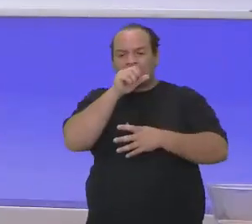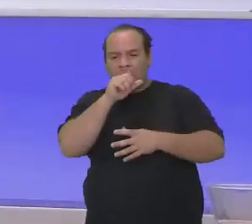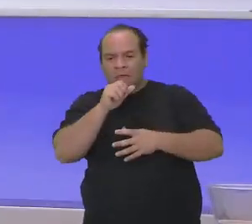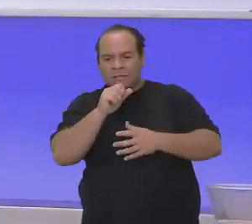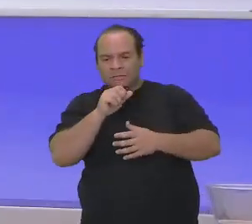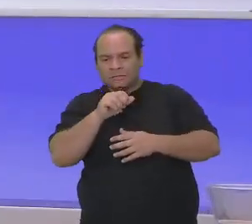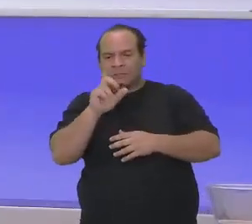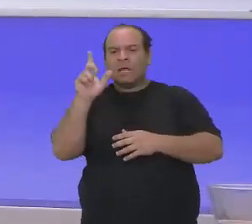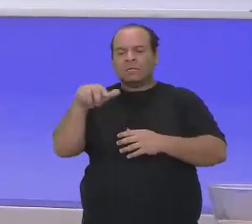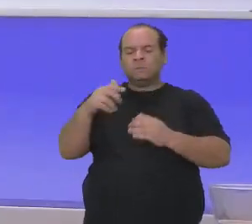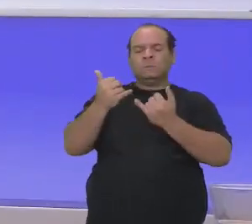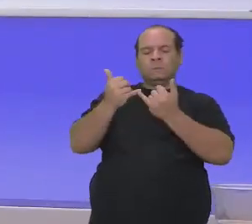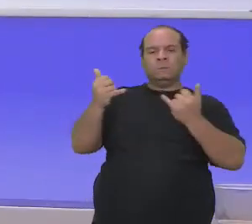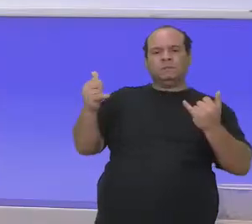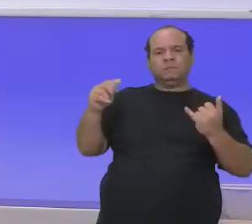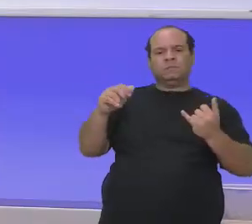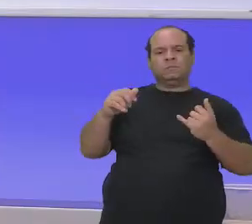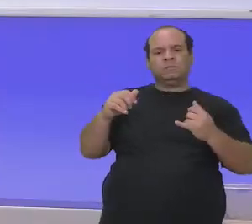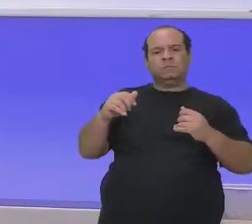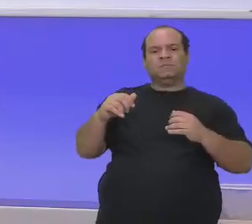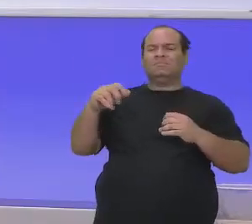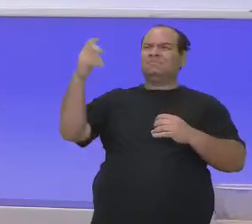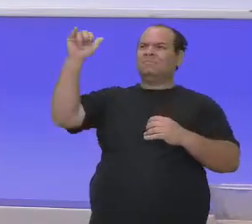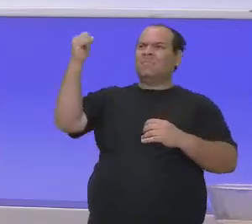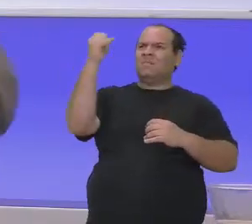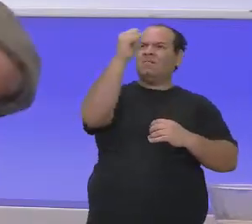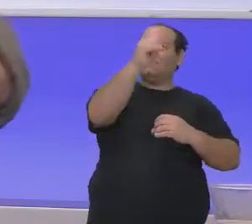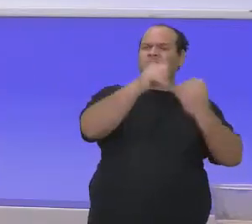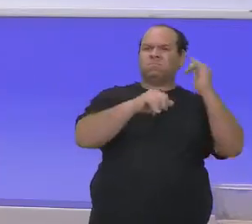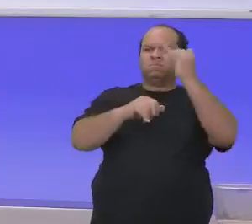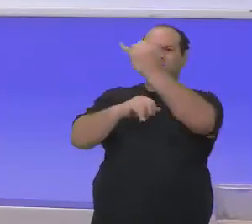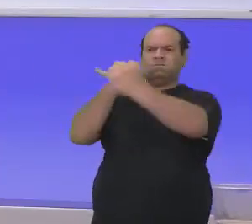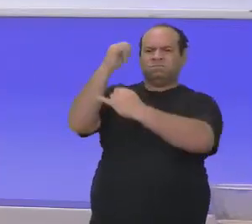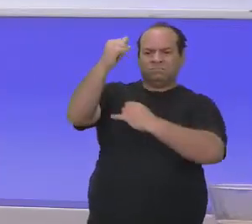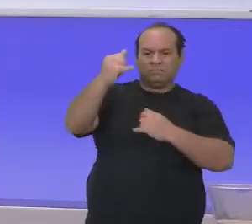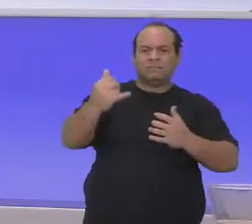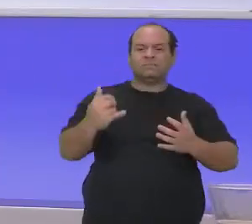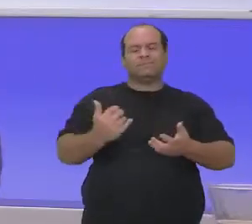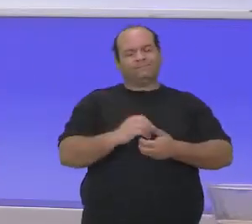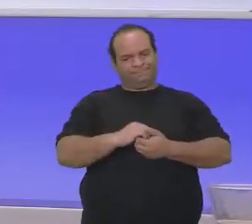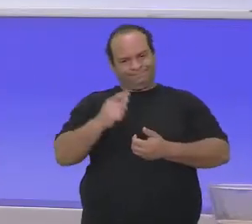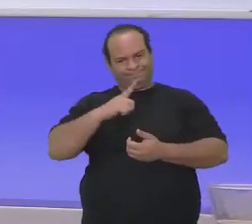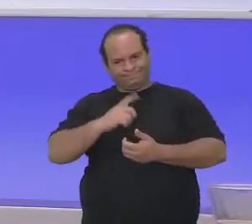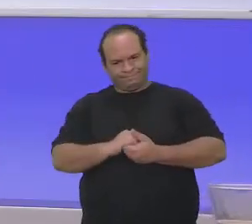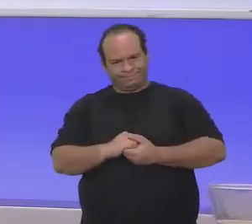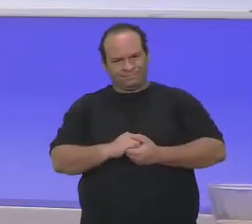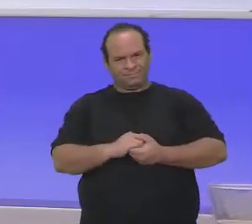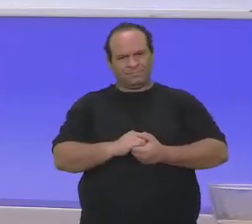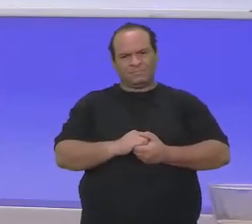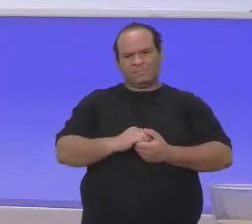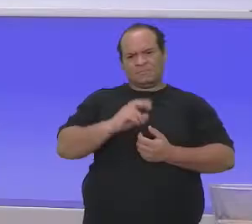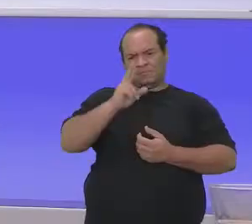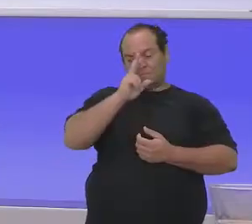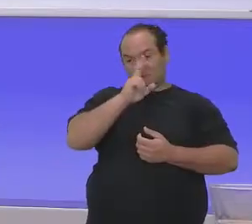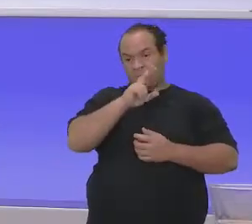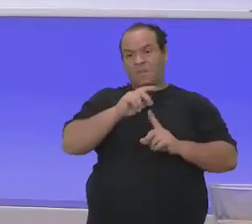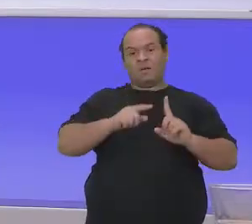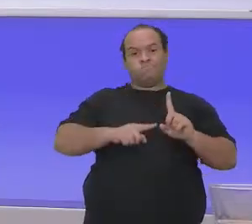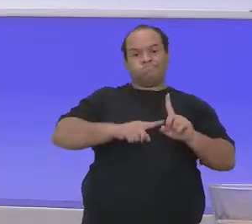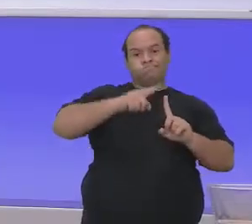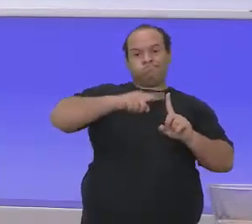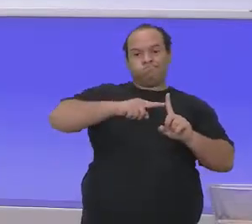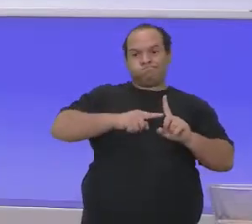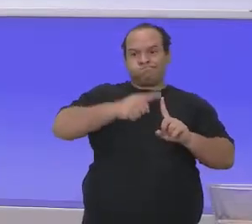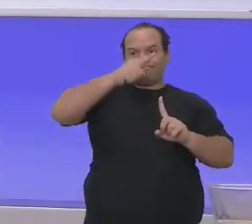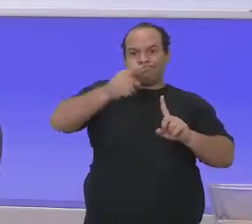torres de transmissão, onde a energia ela é elevada a uma tensão muito alta para